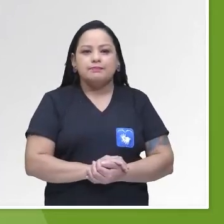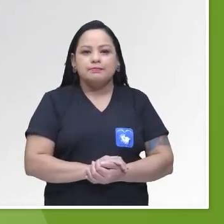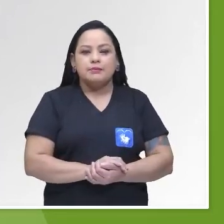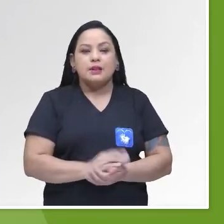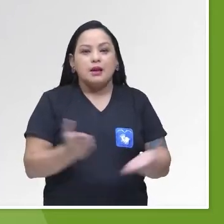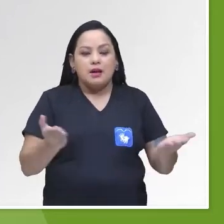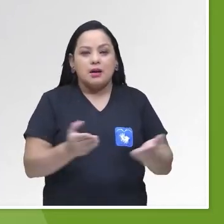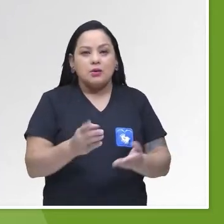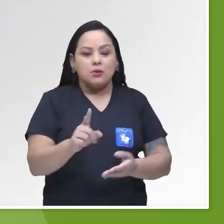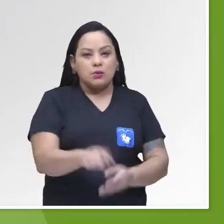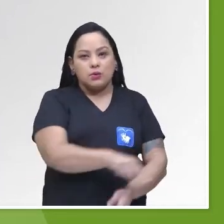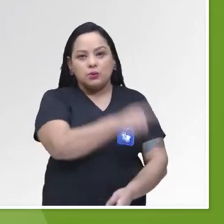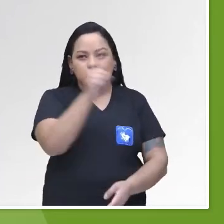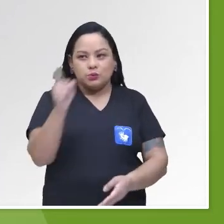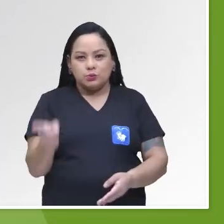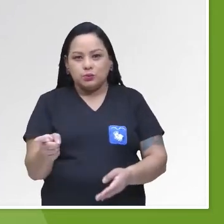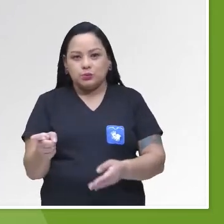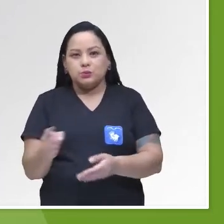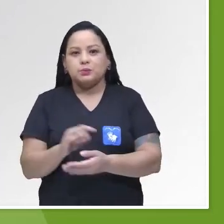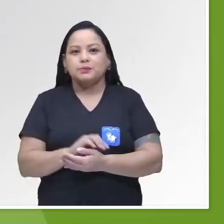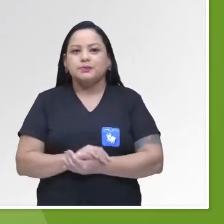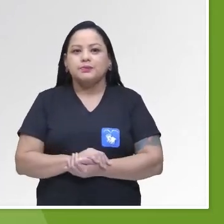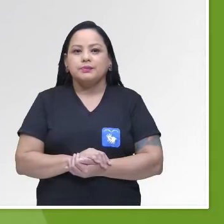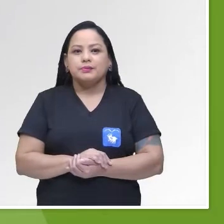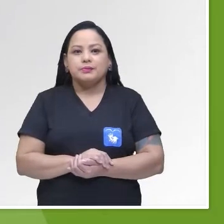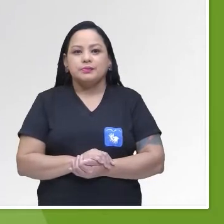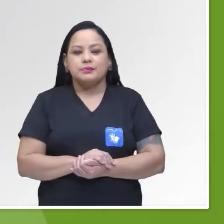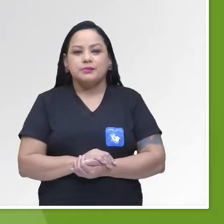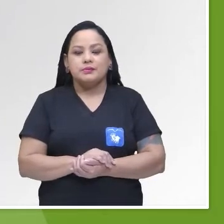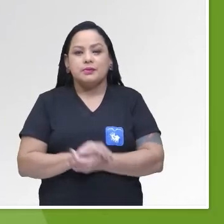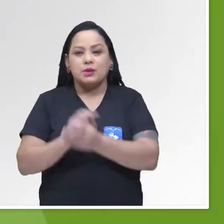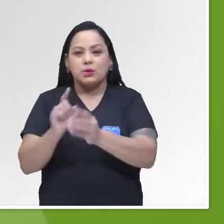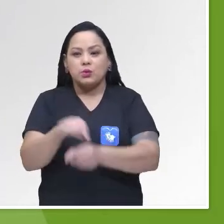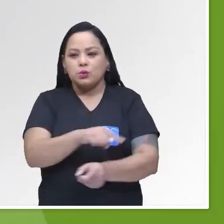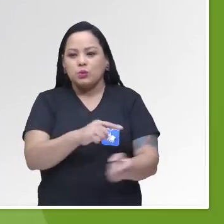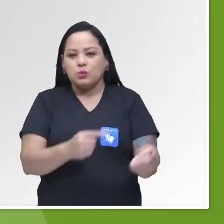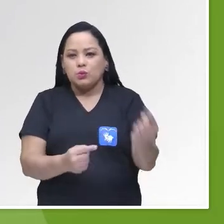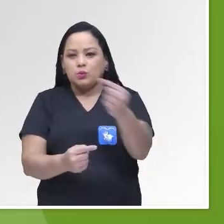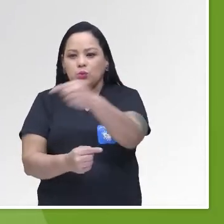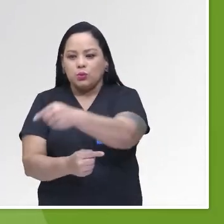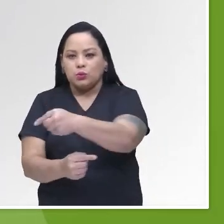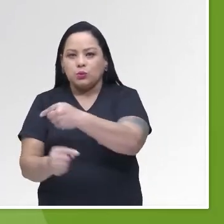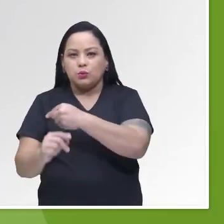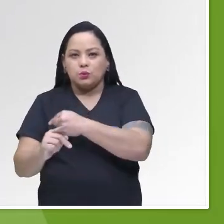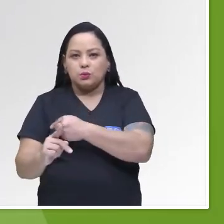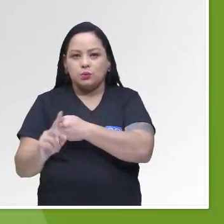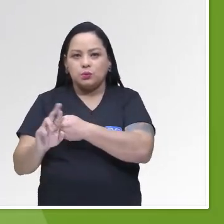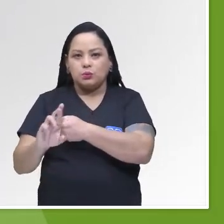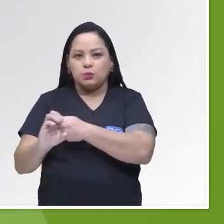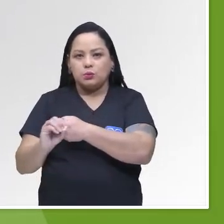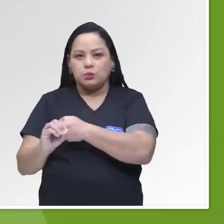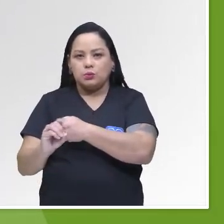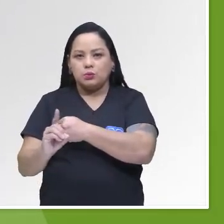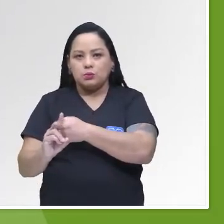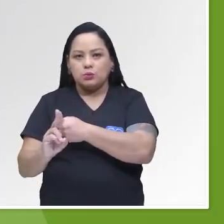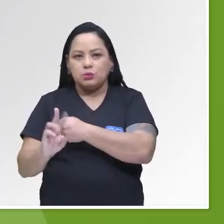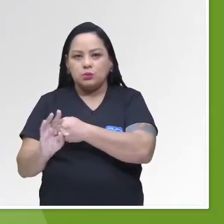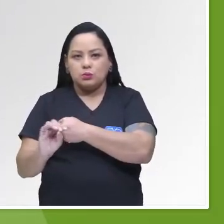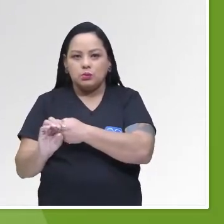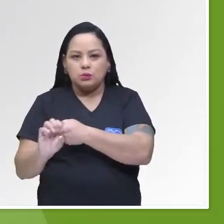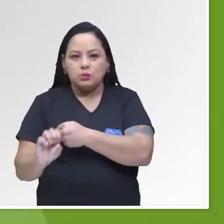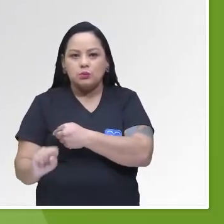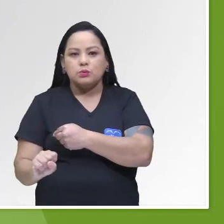vai conferir lá nos produtos, tá bom? Vamos ver se está realmente não